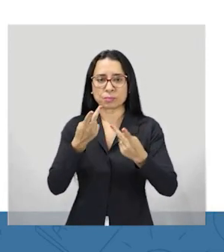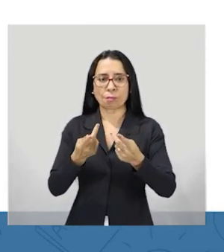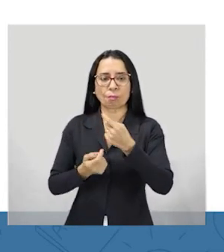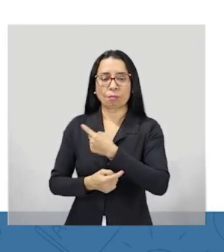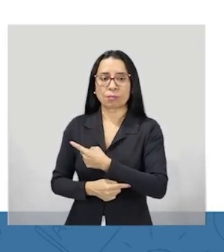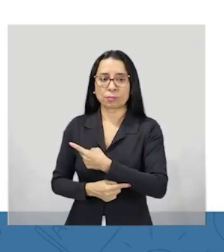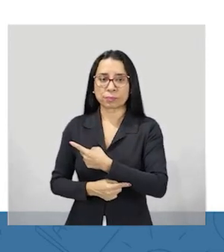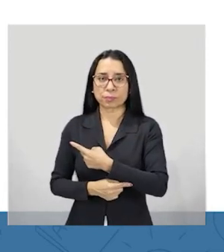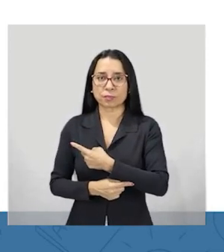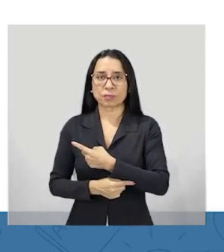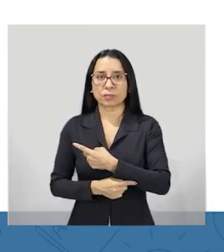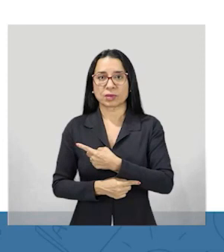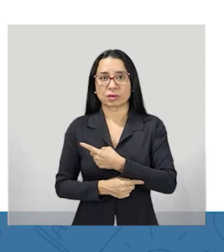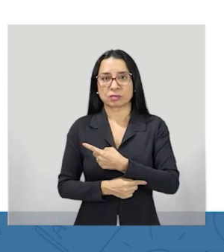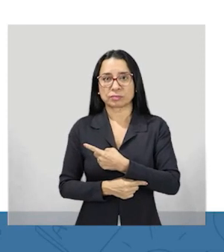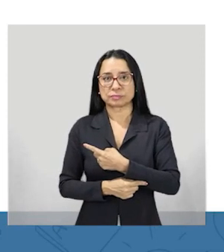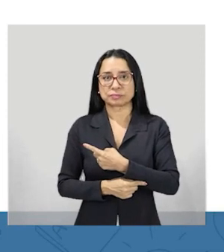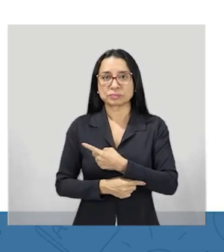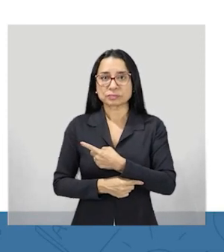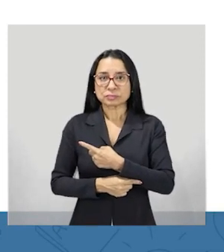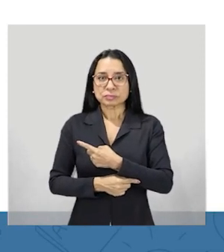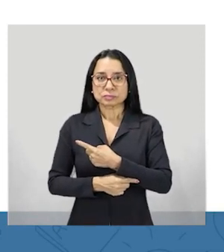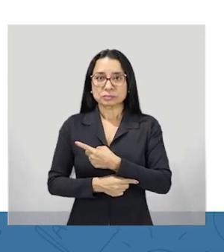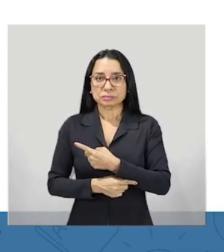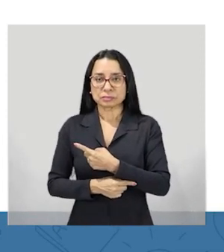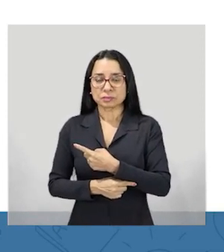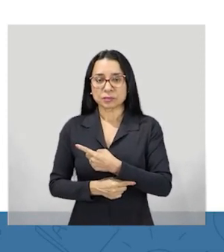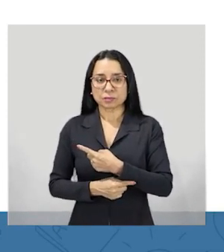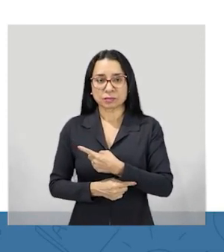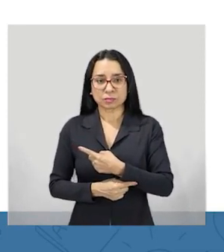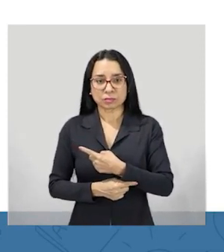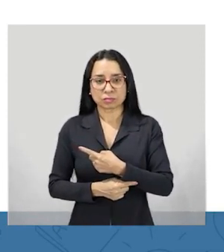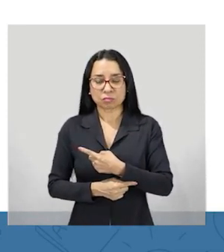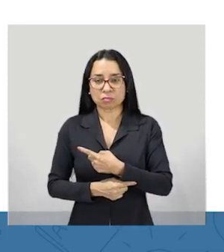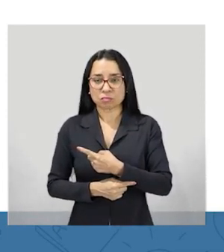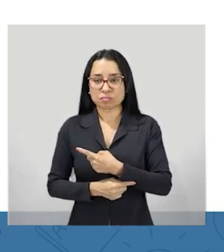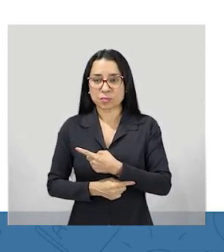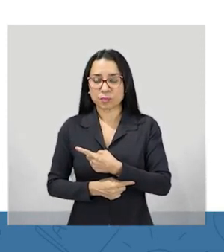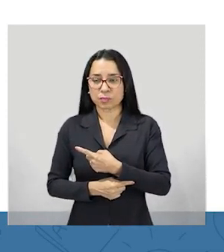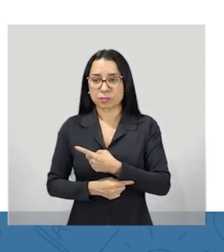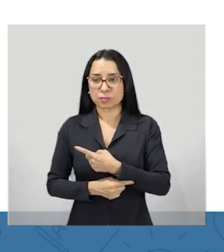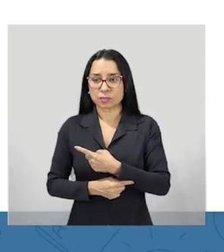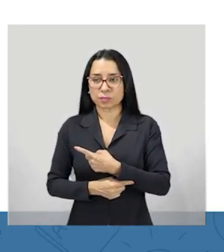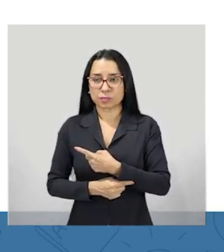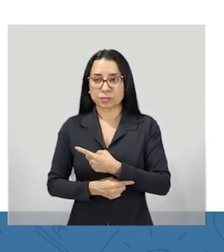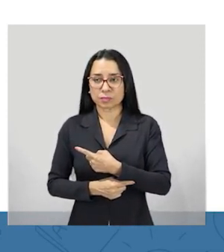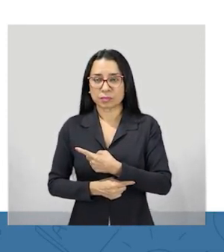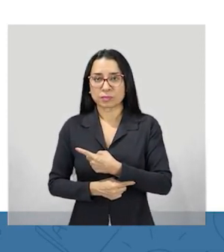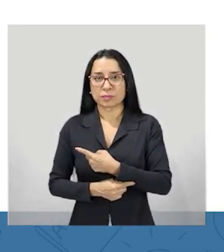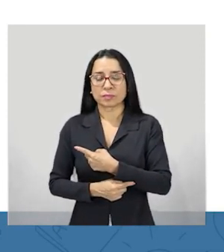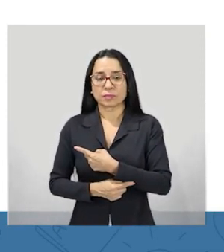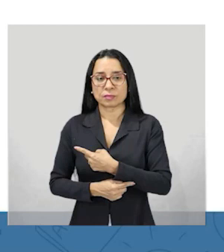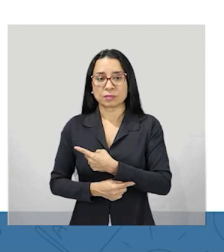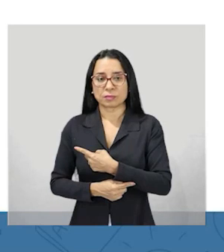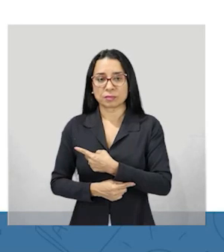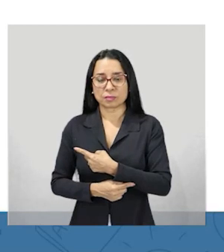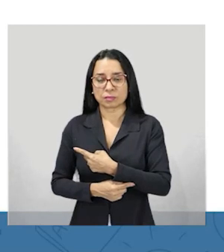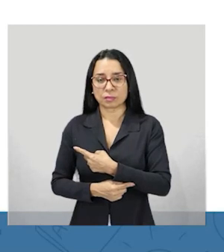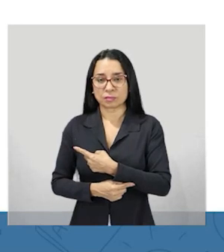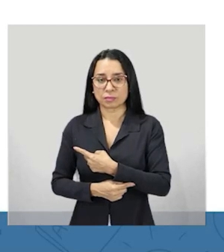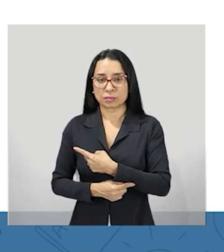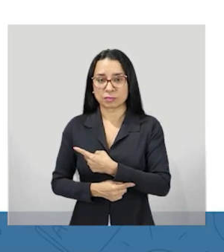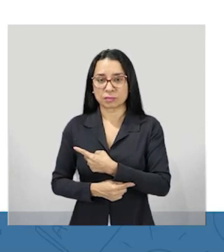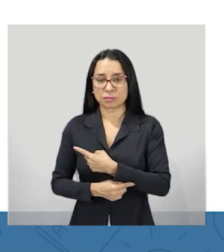lá. Os termos pelos quais, tá, a cidade era conhecida no passado, antes da